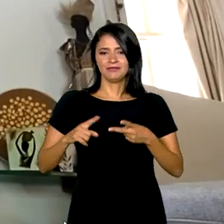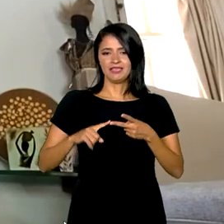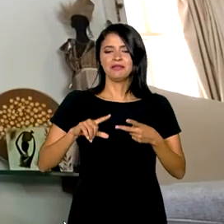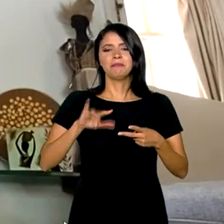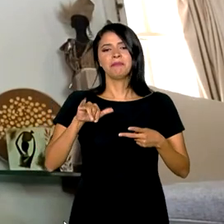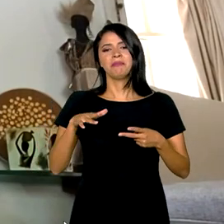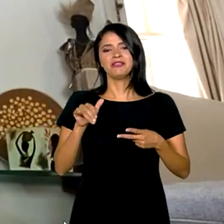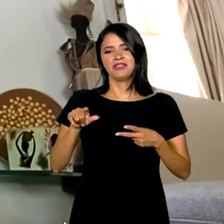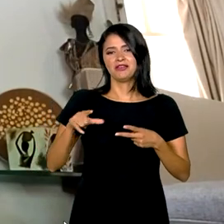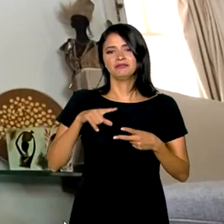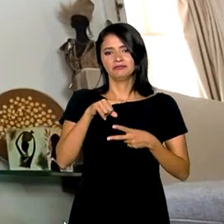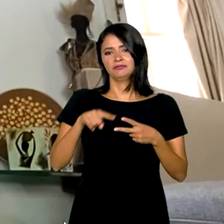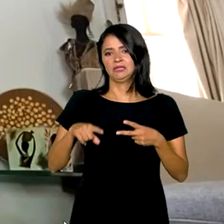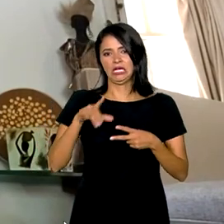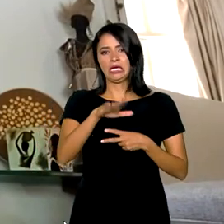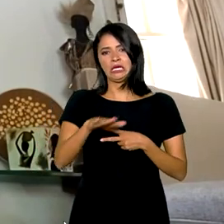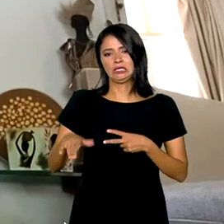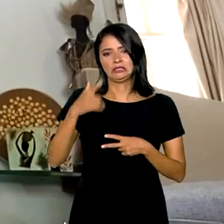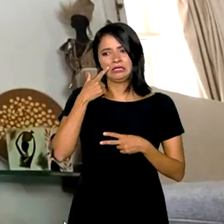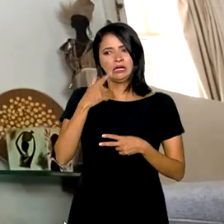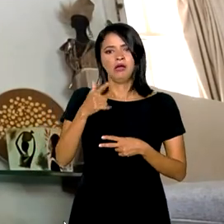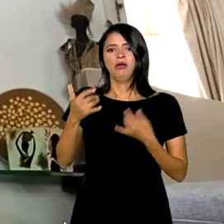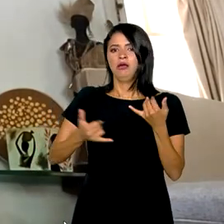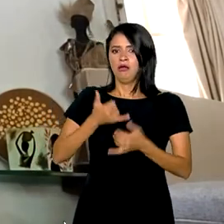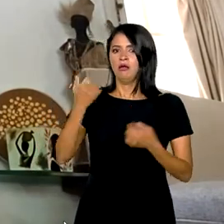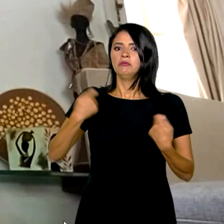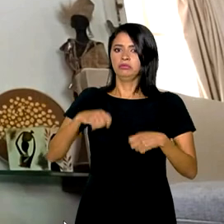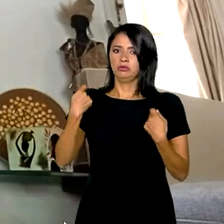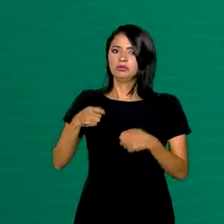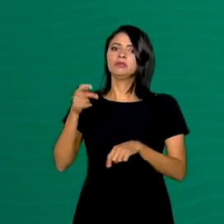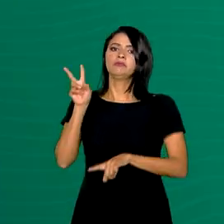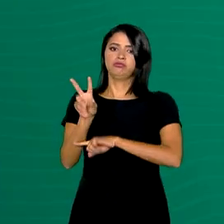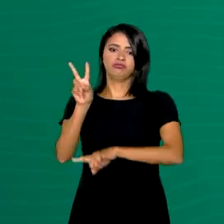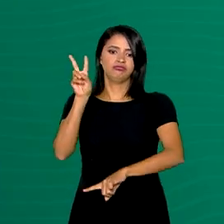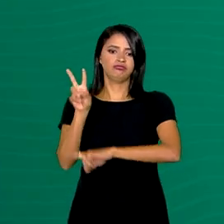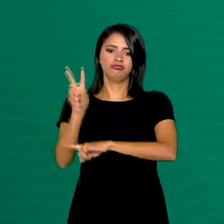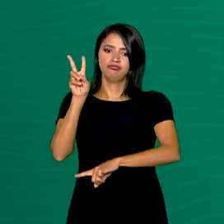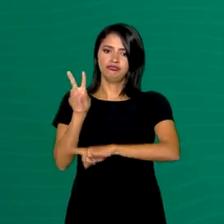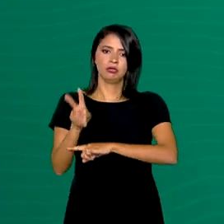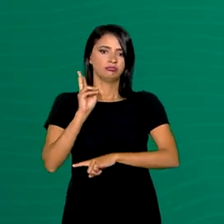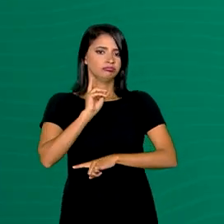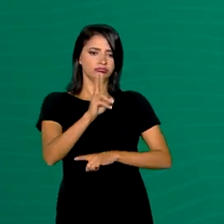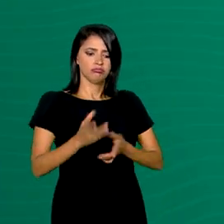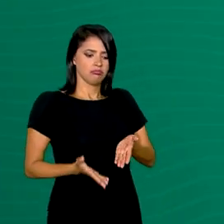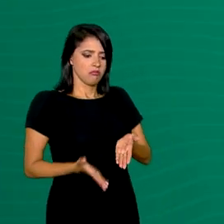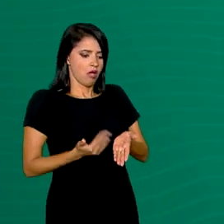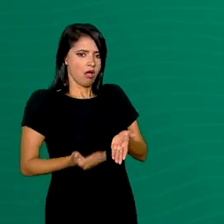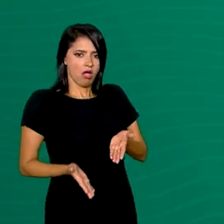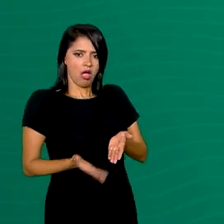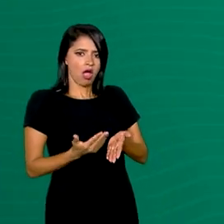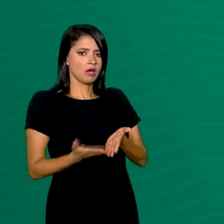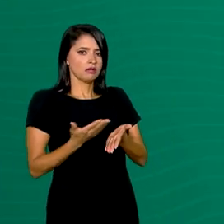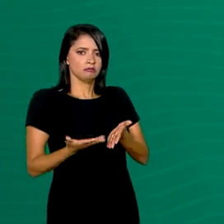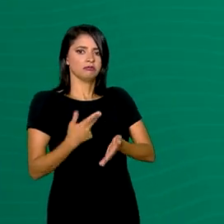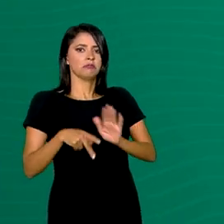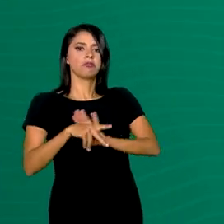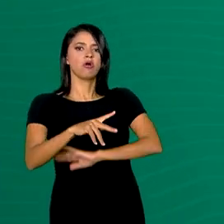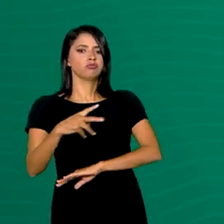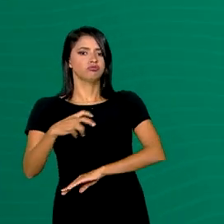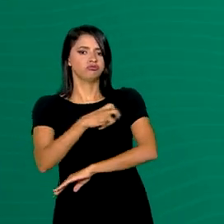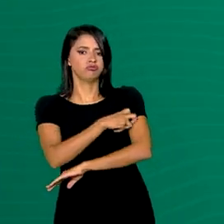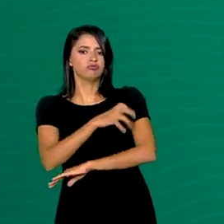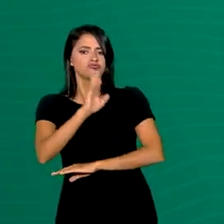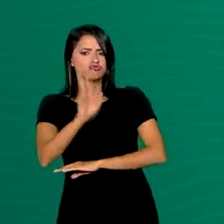não brinca quando o assunto é proteção das filhas. Ela mantém em dia a carteira de vacinação e